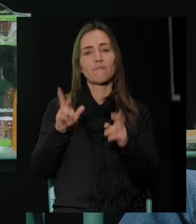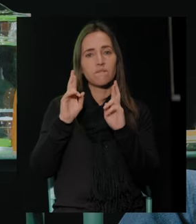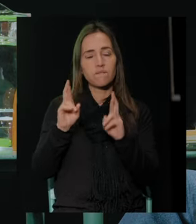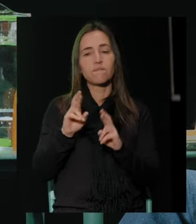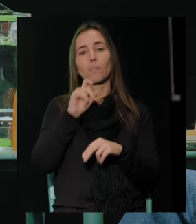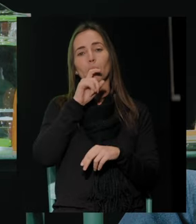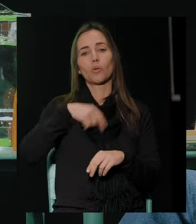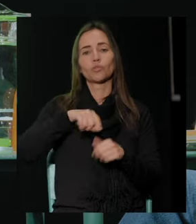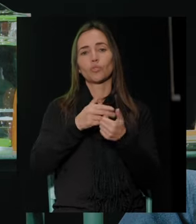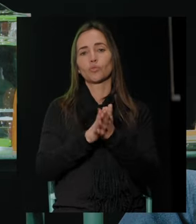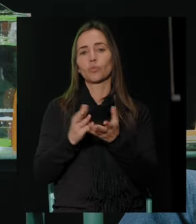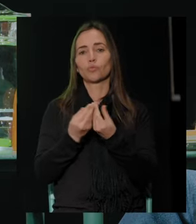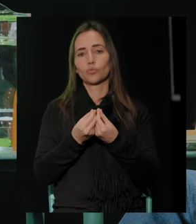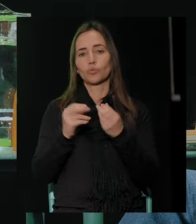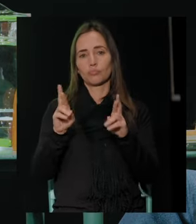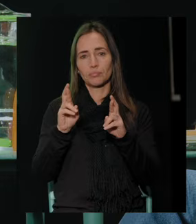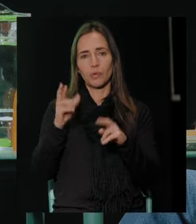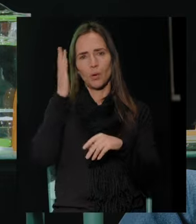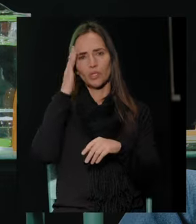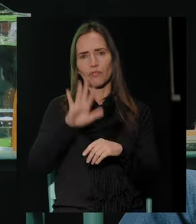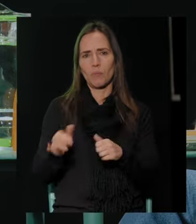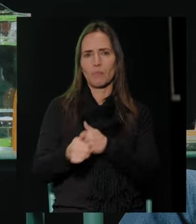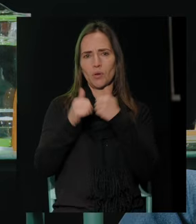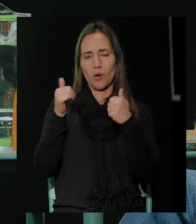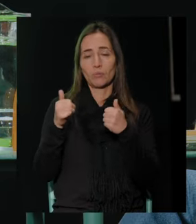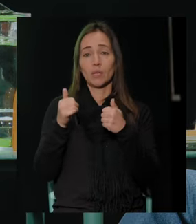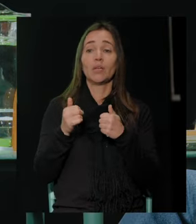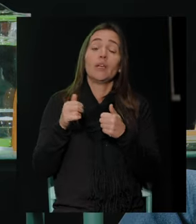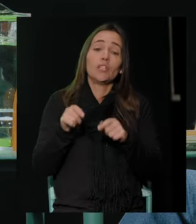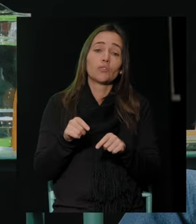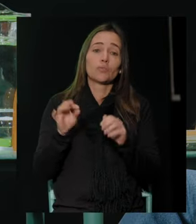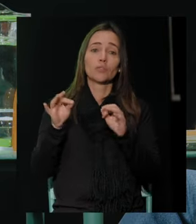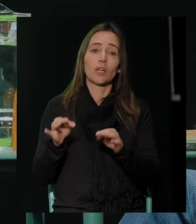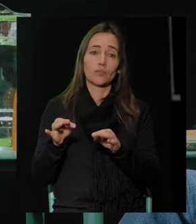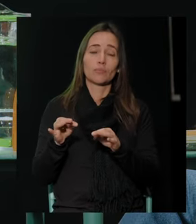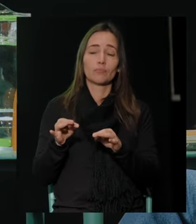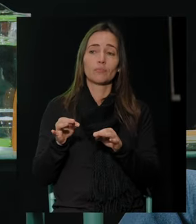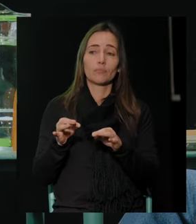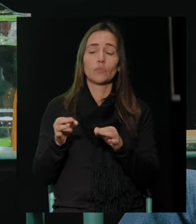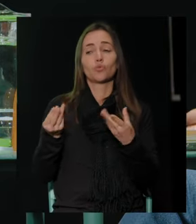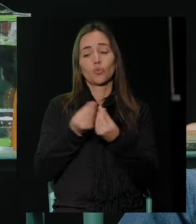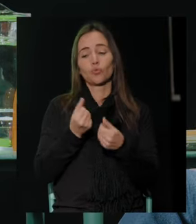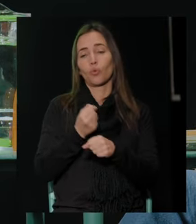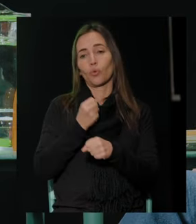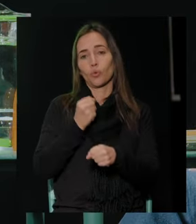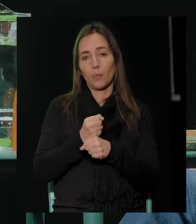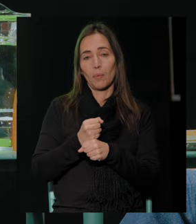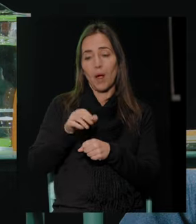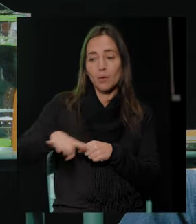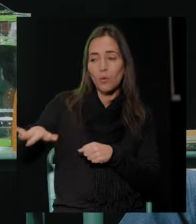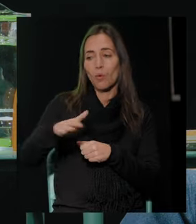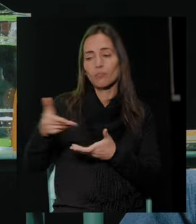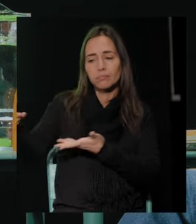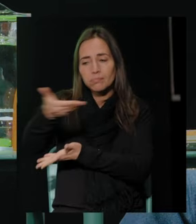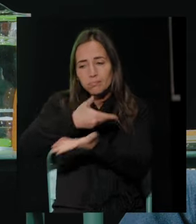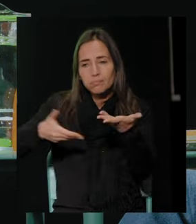e que possamos desejar em conjunto, eu acho que é a melhor maneira. Bem, isto, certamente, junto com todo esse trabalho de campo, de ouvir as pessoas e falar com as